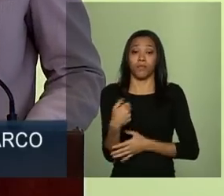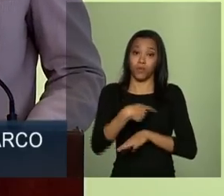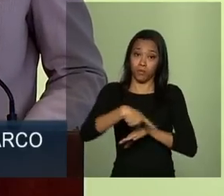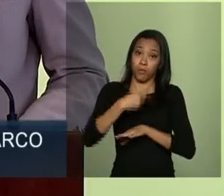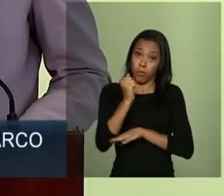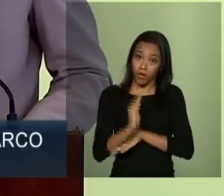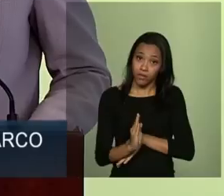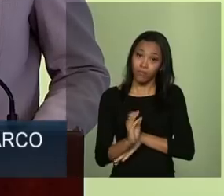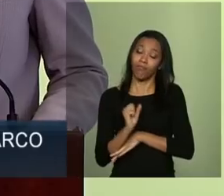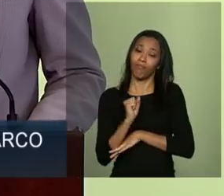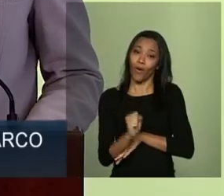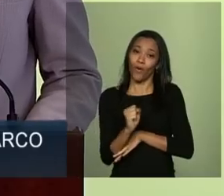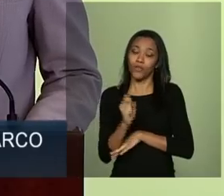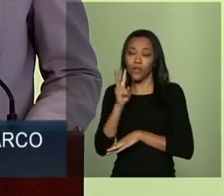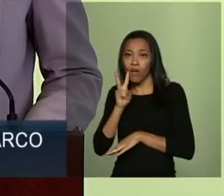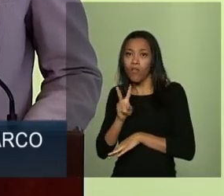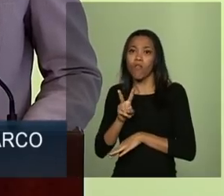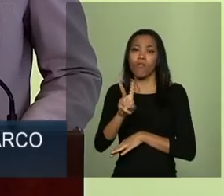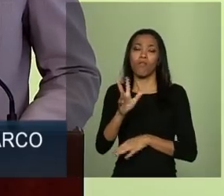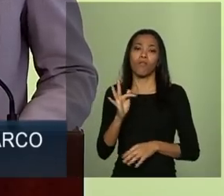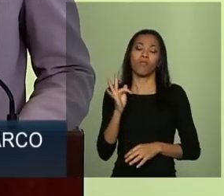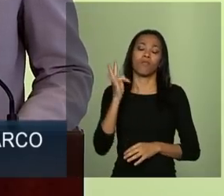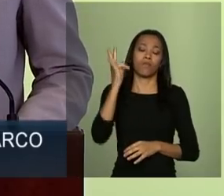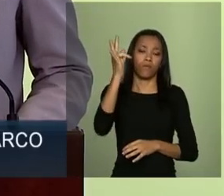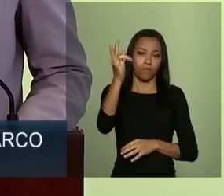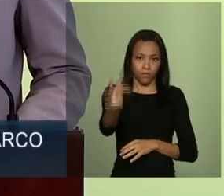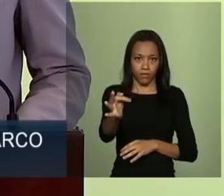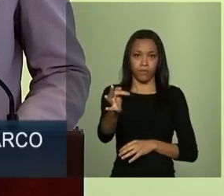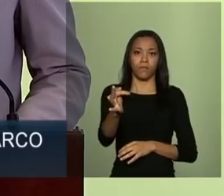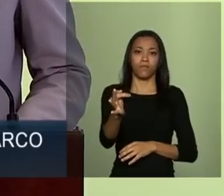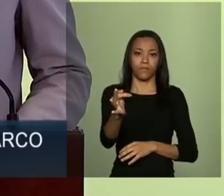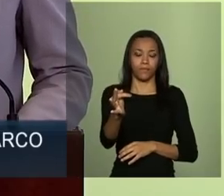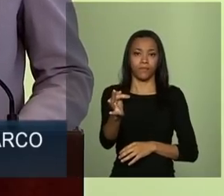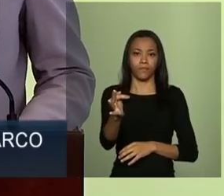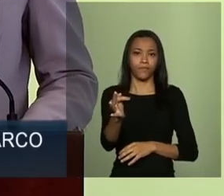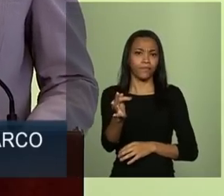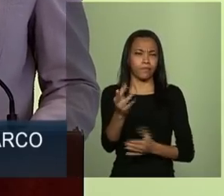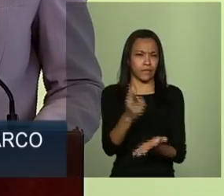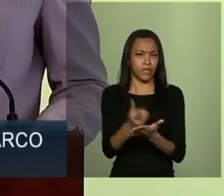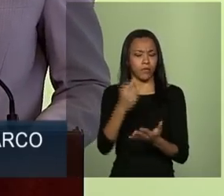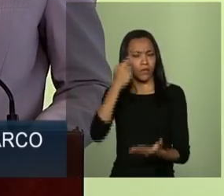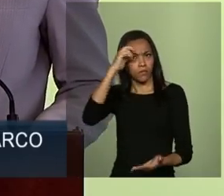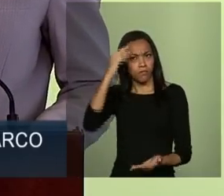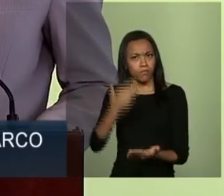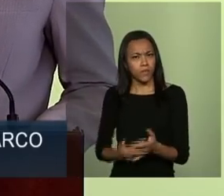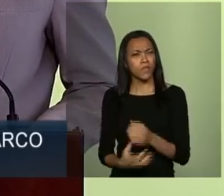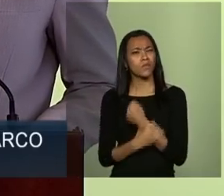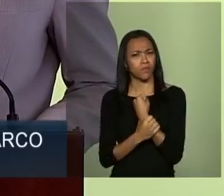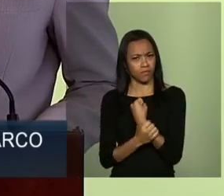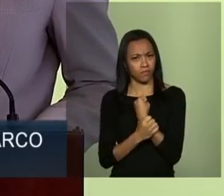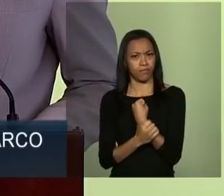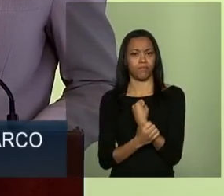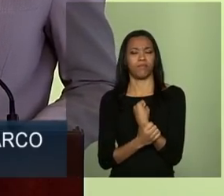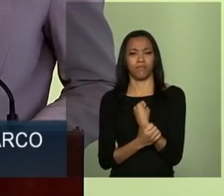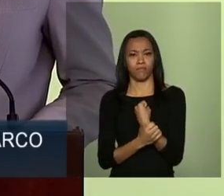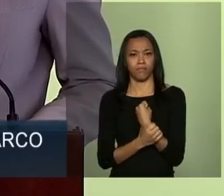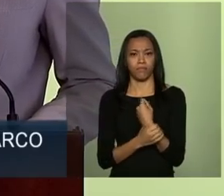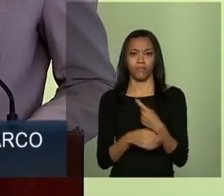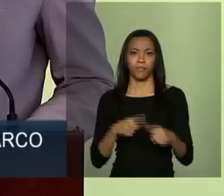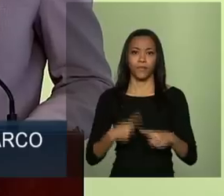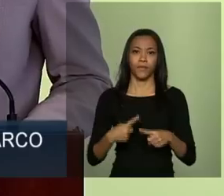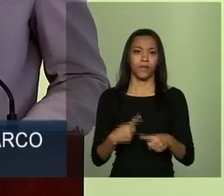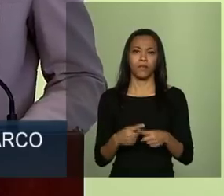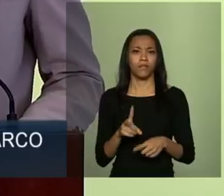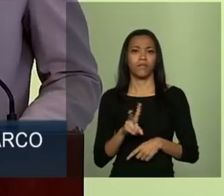pode olhar para frente com maior confiança, porque